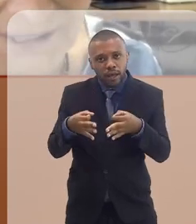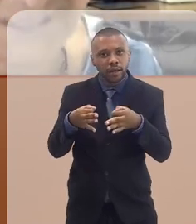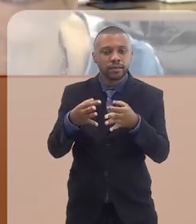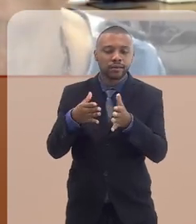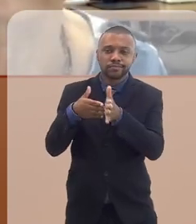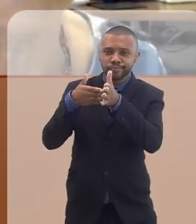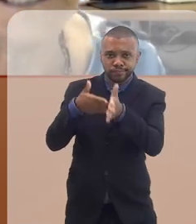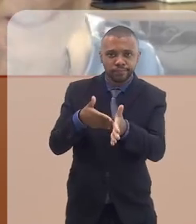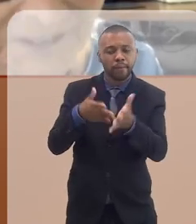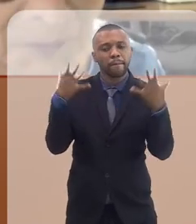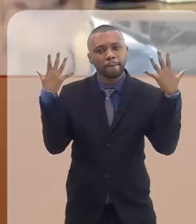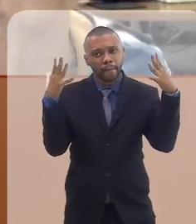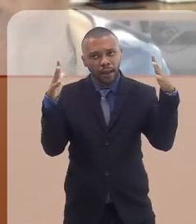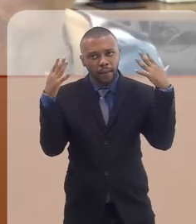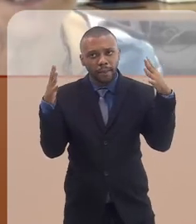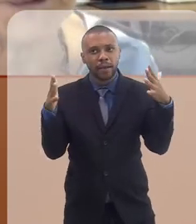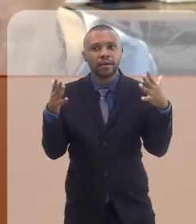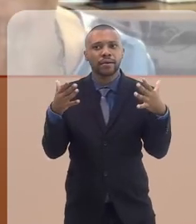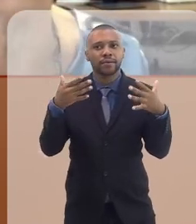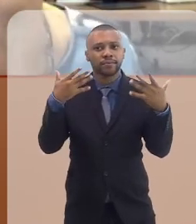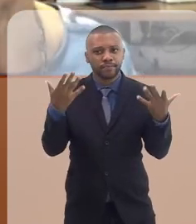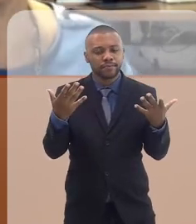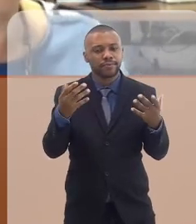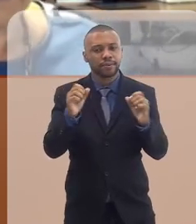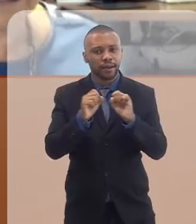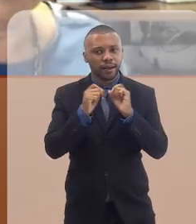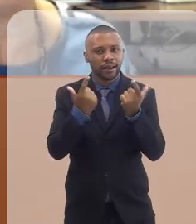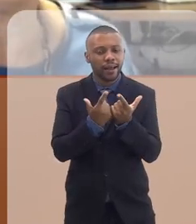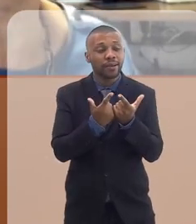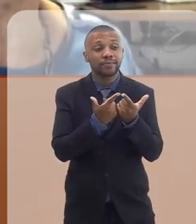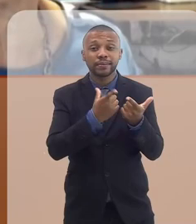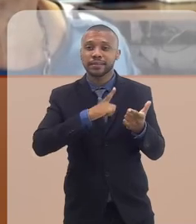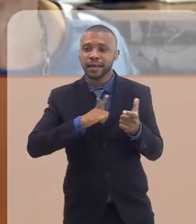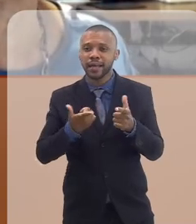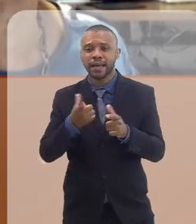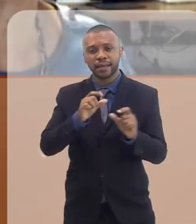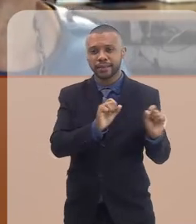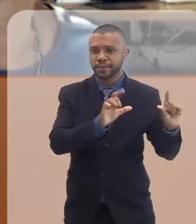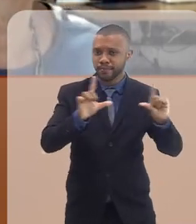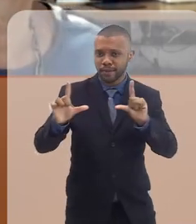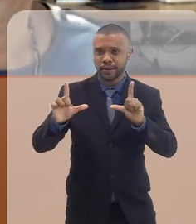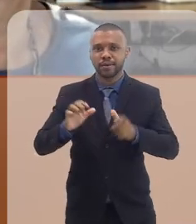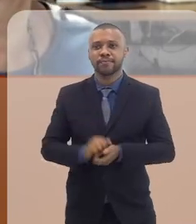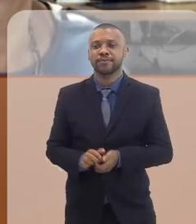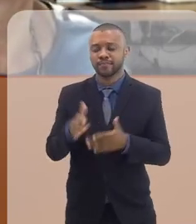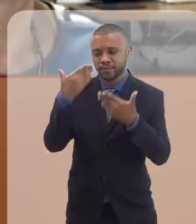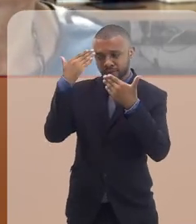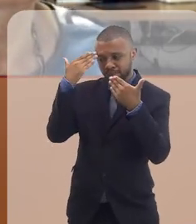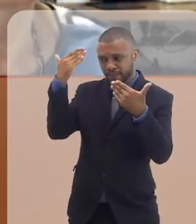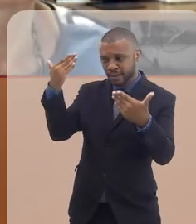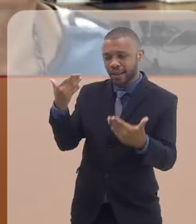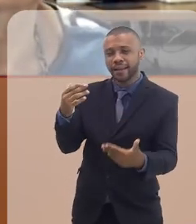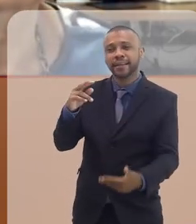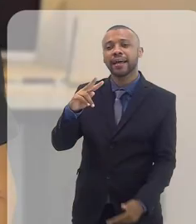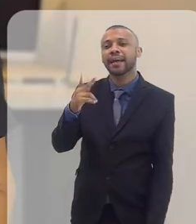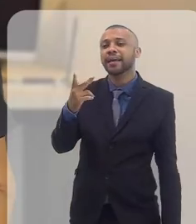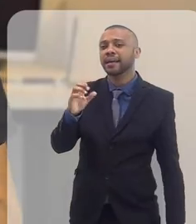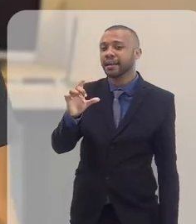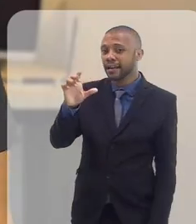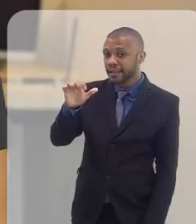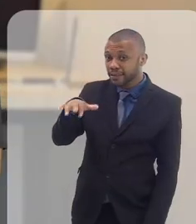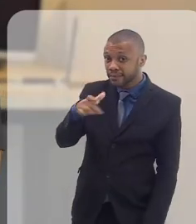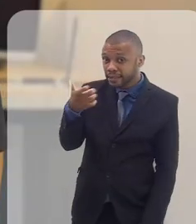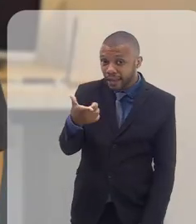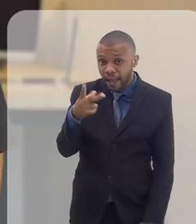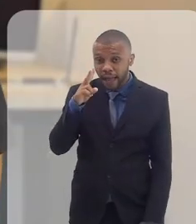e honesta, transparente. Parabéns, Alerge, por esse programa. Muito obrigada, Helena. E